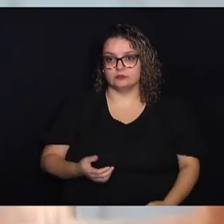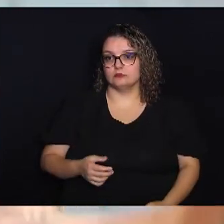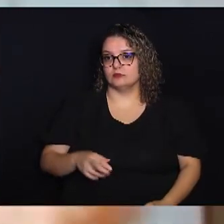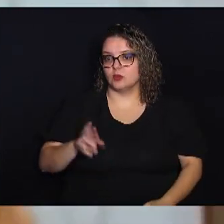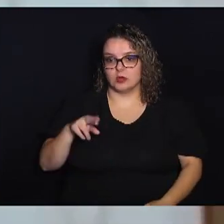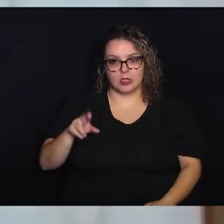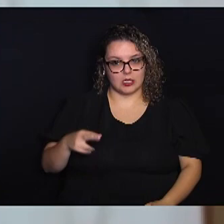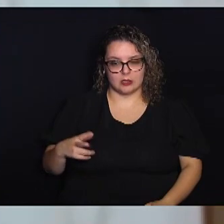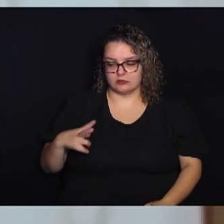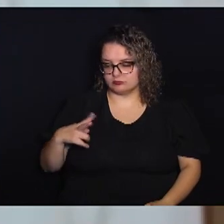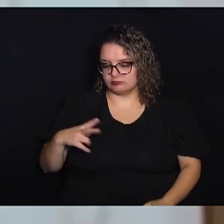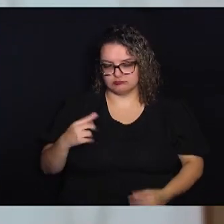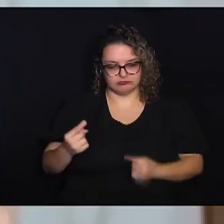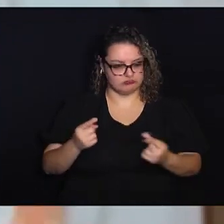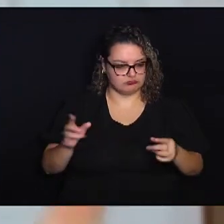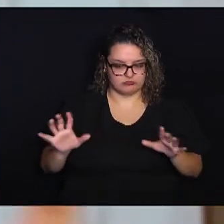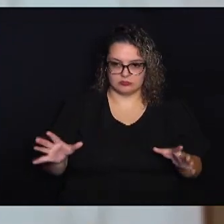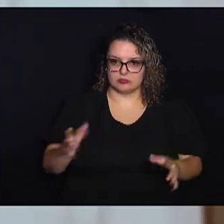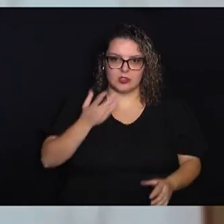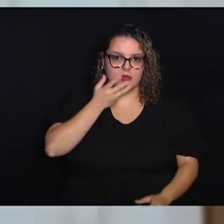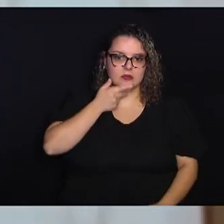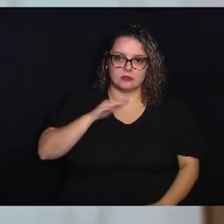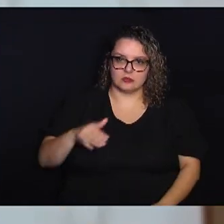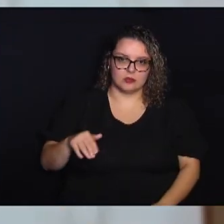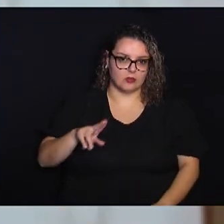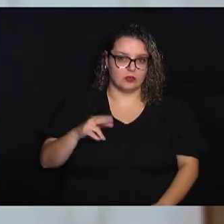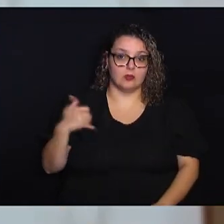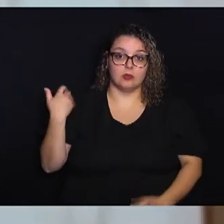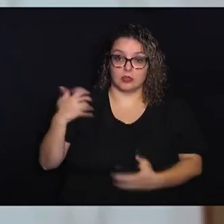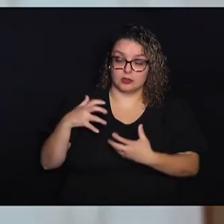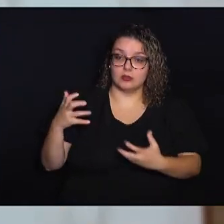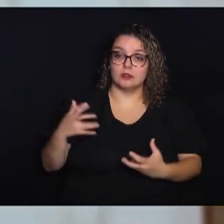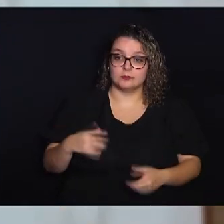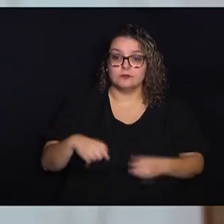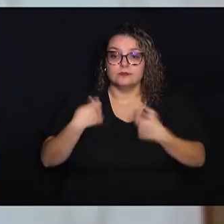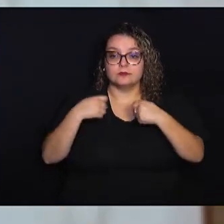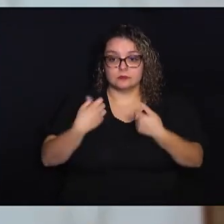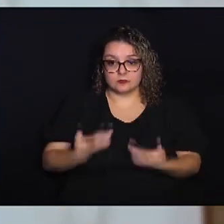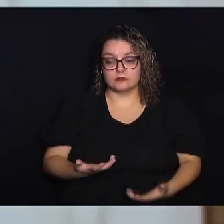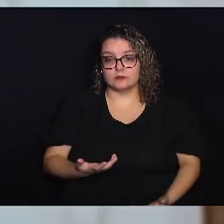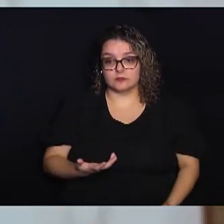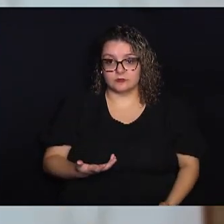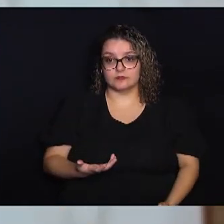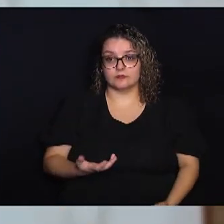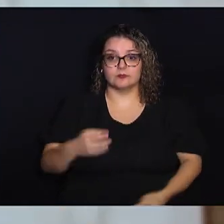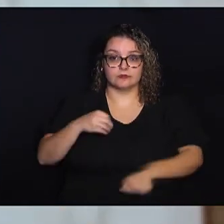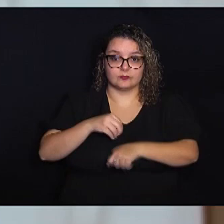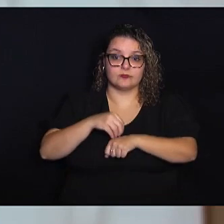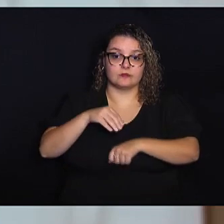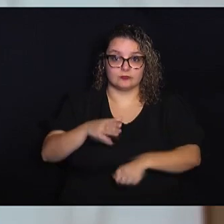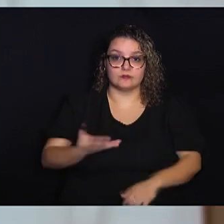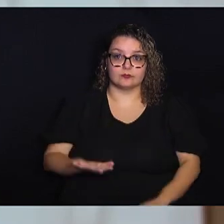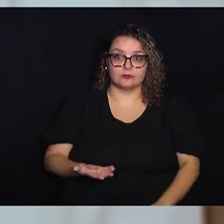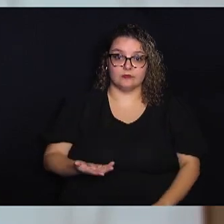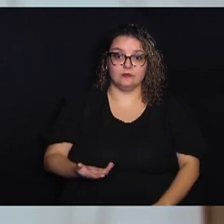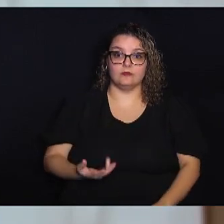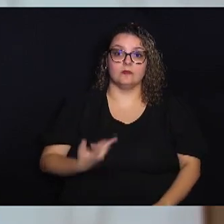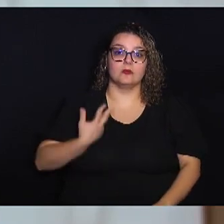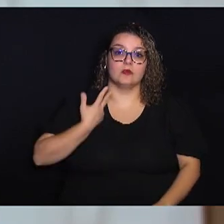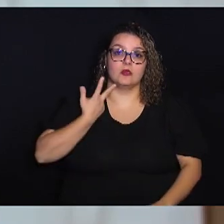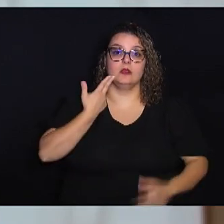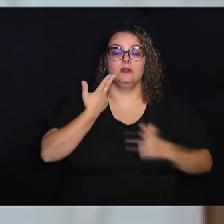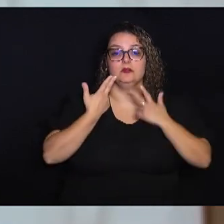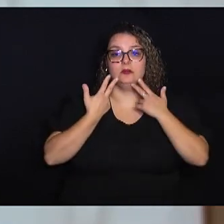questões individuais, né, da criança ou até o adulto, e aí a gente acaba indicando a cirurgia, que é a